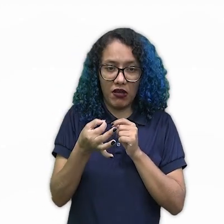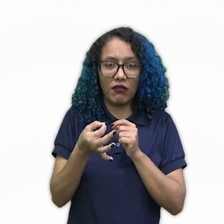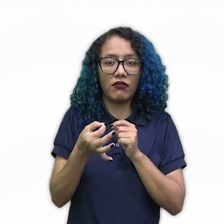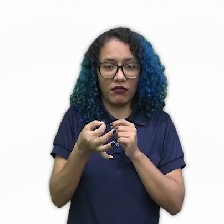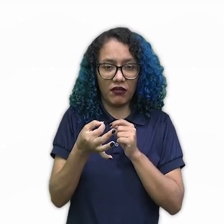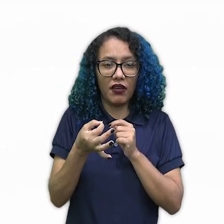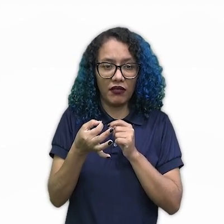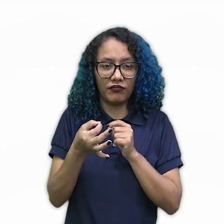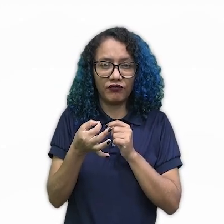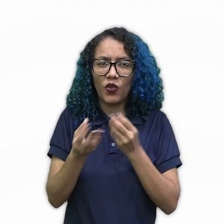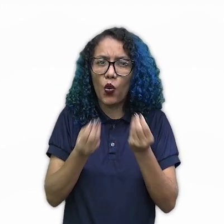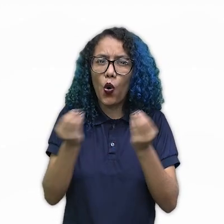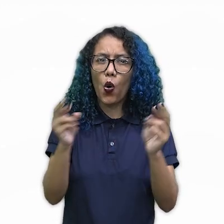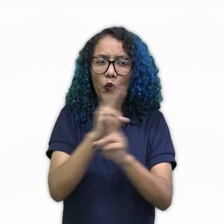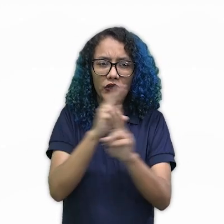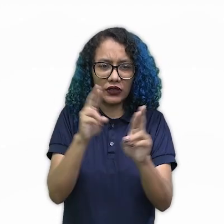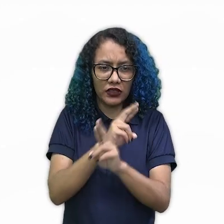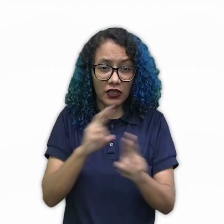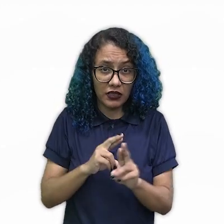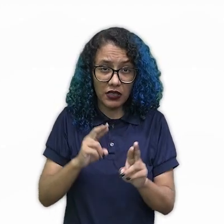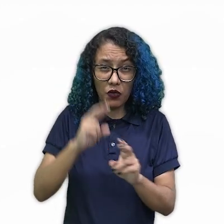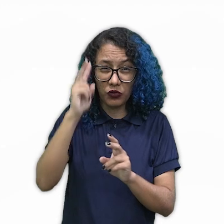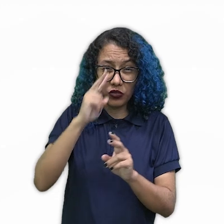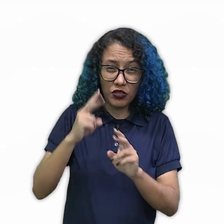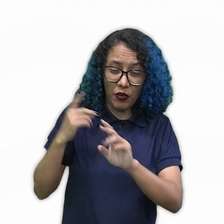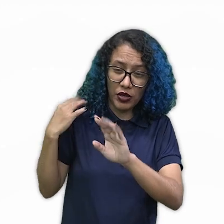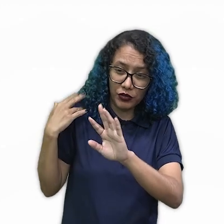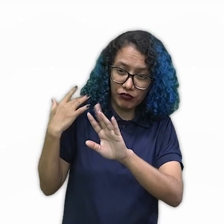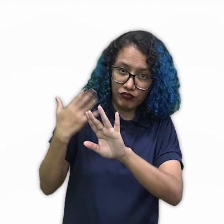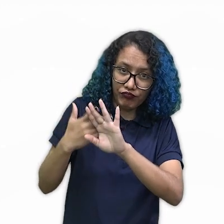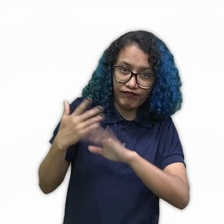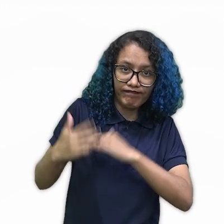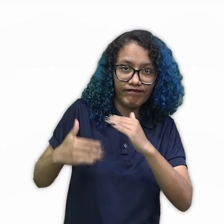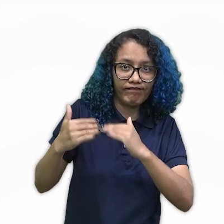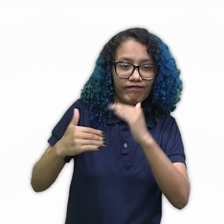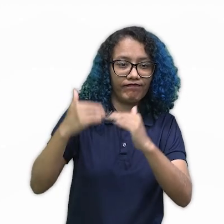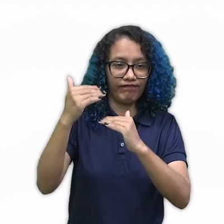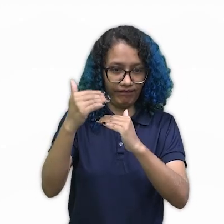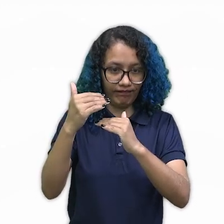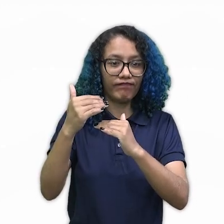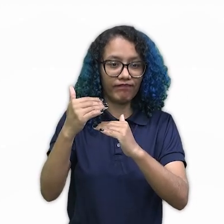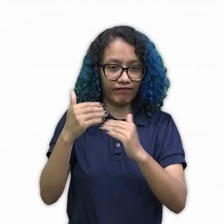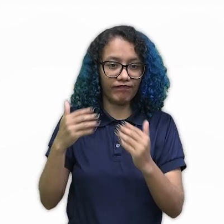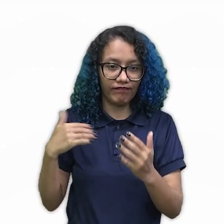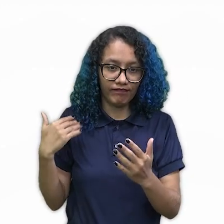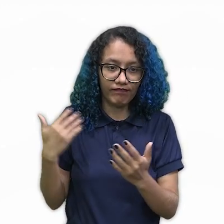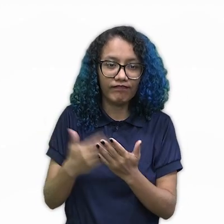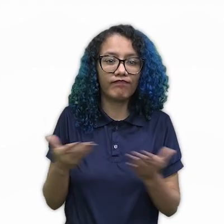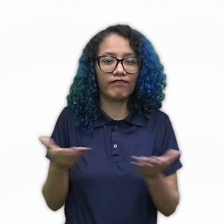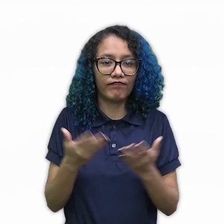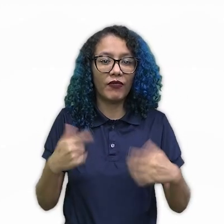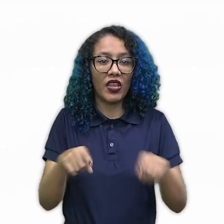tendo como a compreensão que essas relações são historicamente construídas.